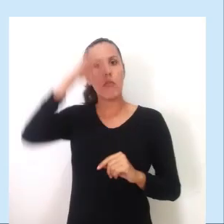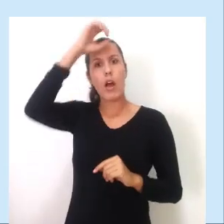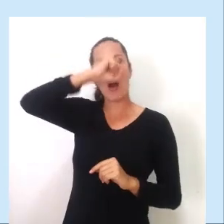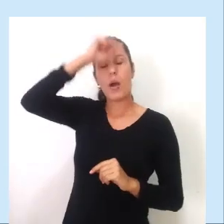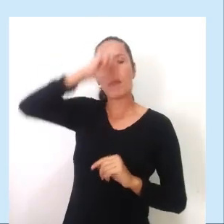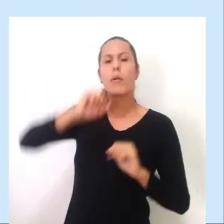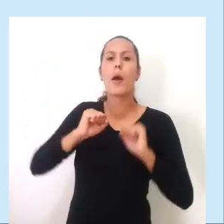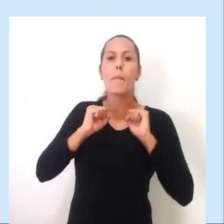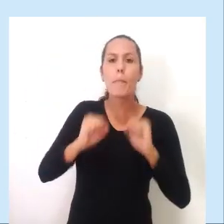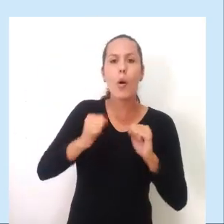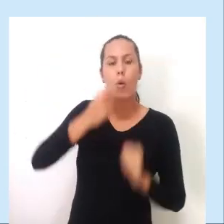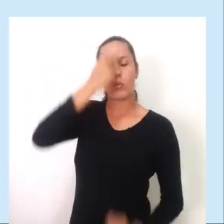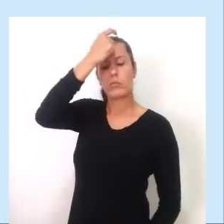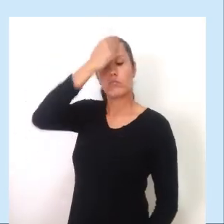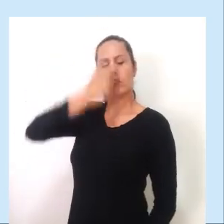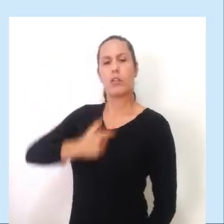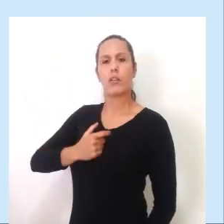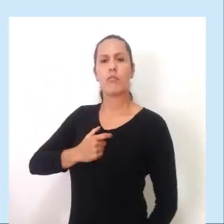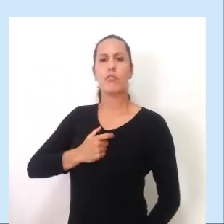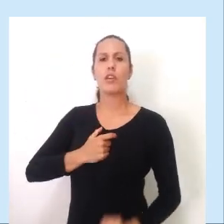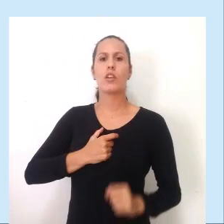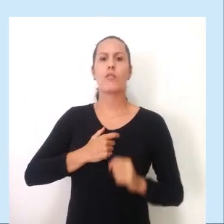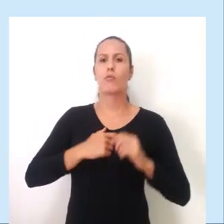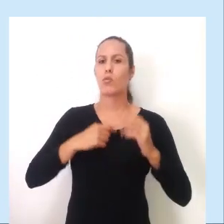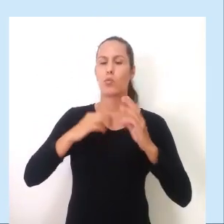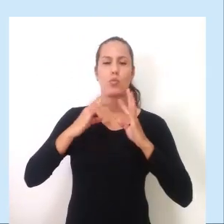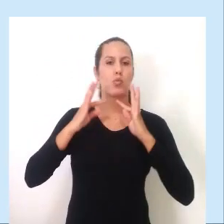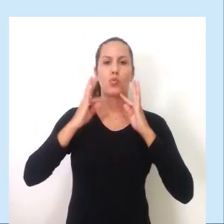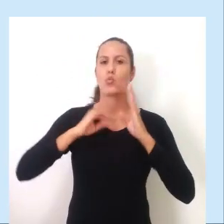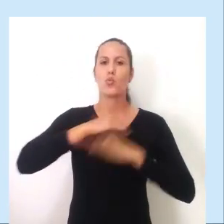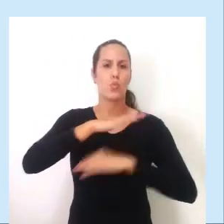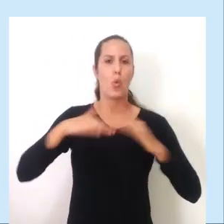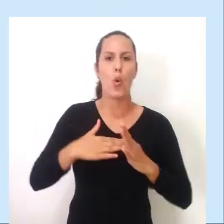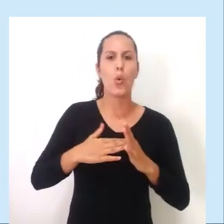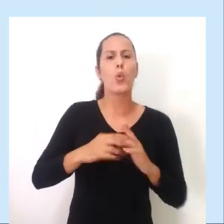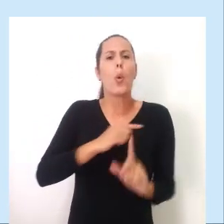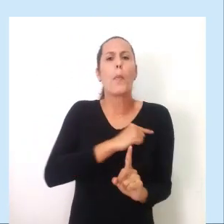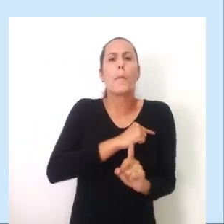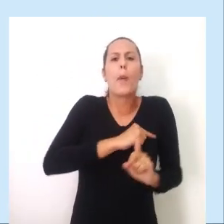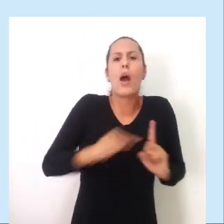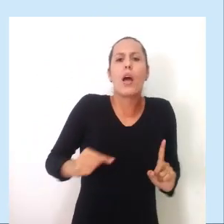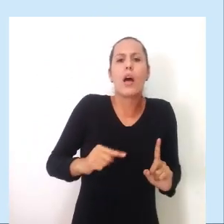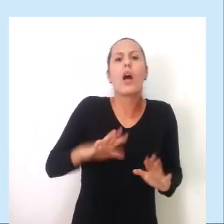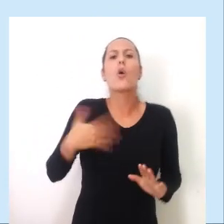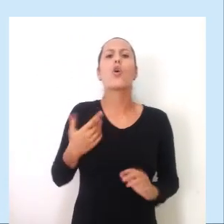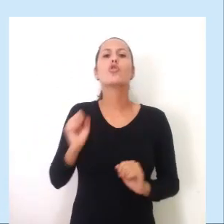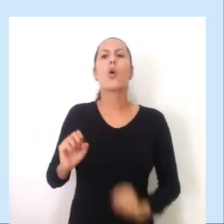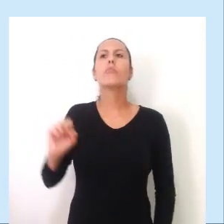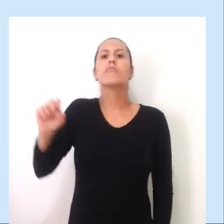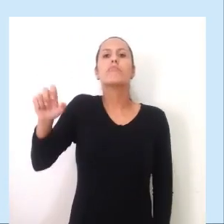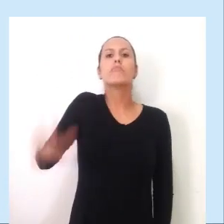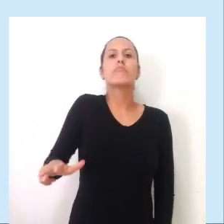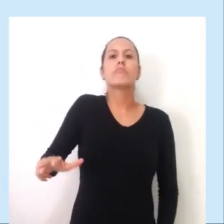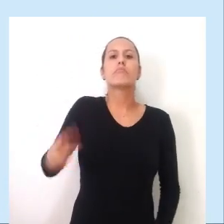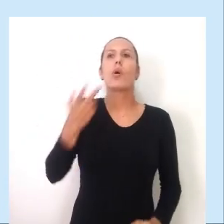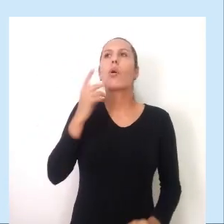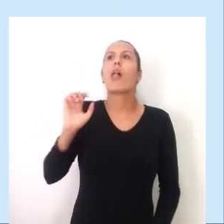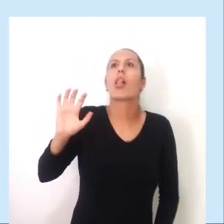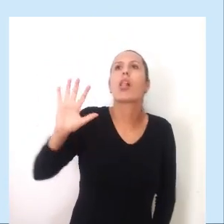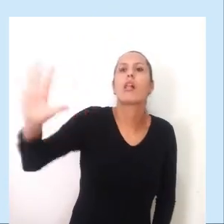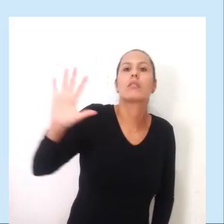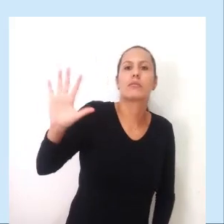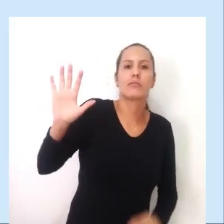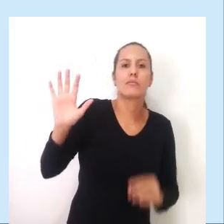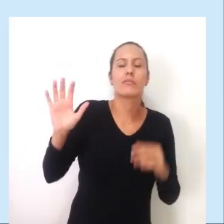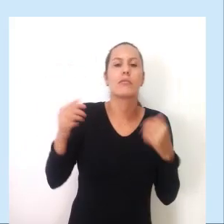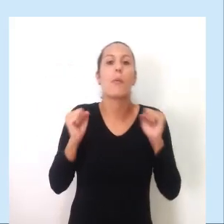Aprender que pode ser o ser vivo todo, pode ser uma parte dele, ou pode estar lá só o molde, ou nem pode estar lá